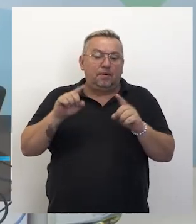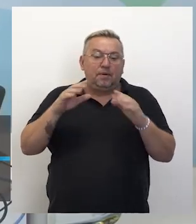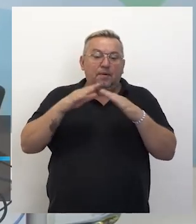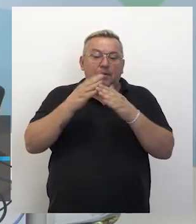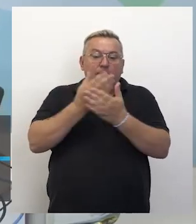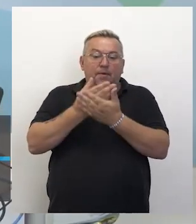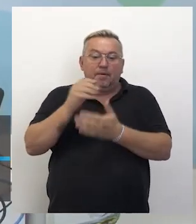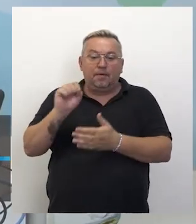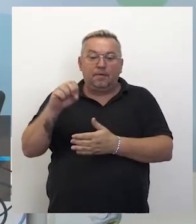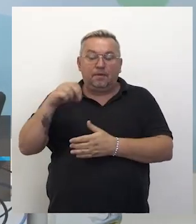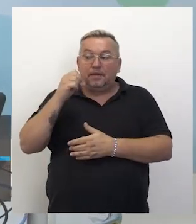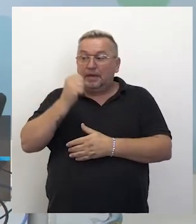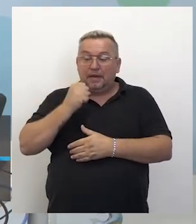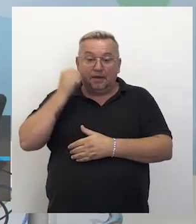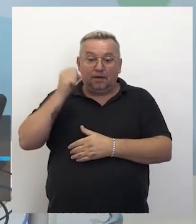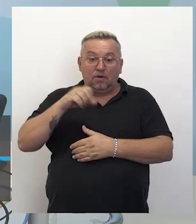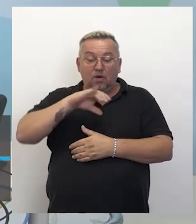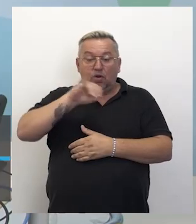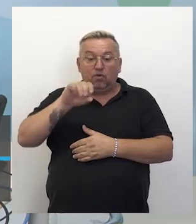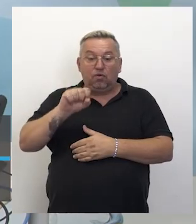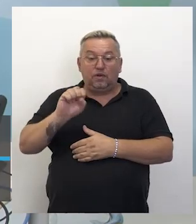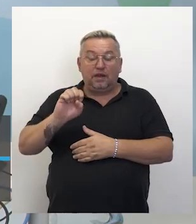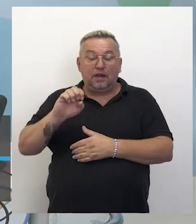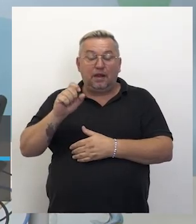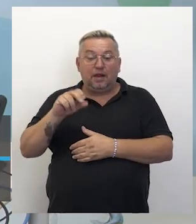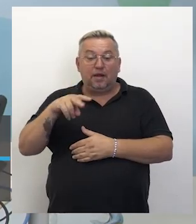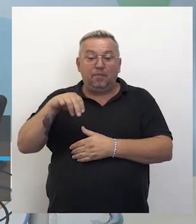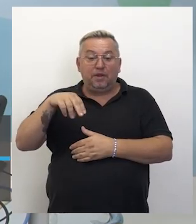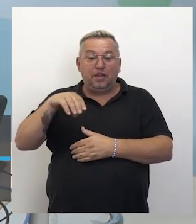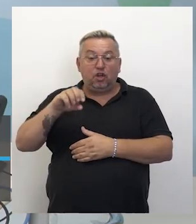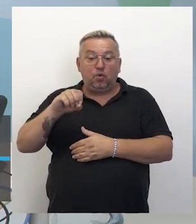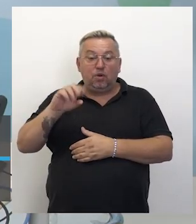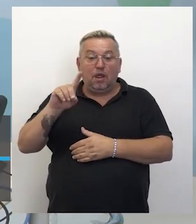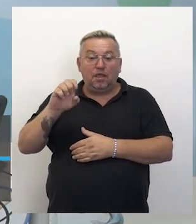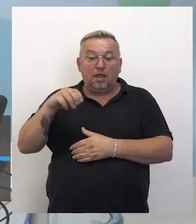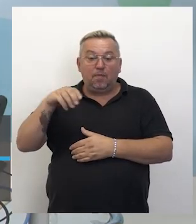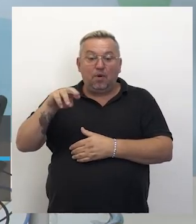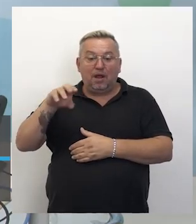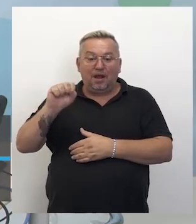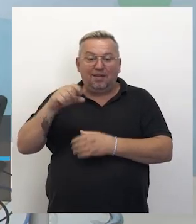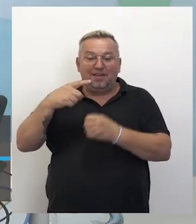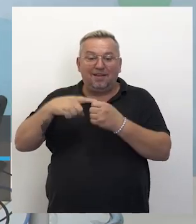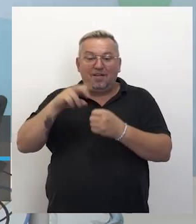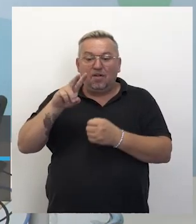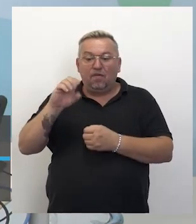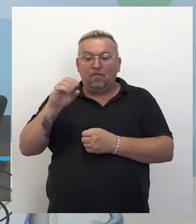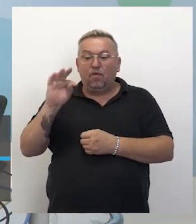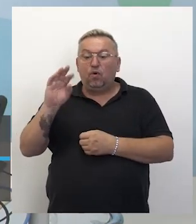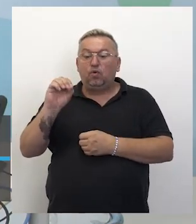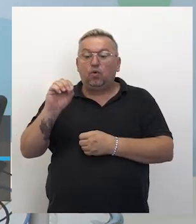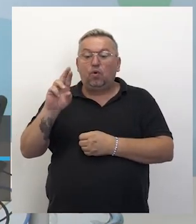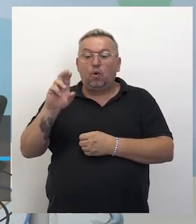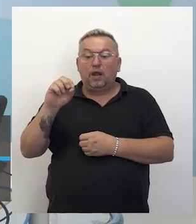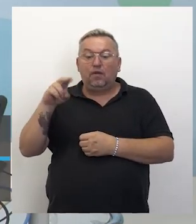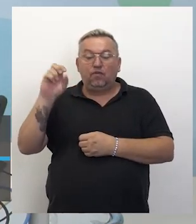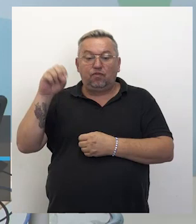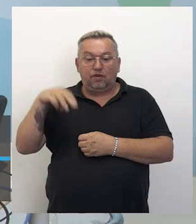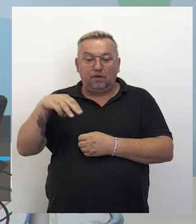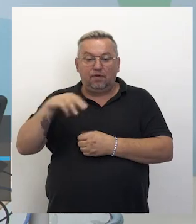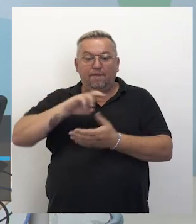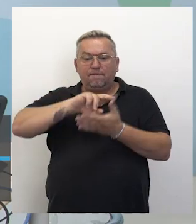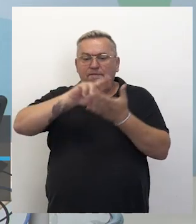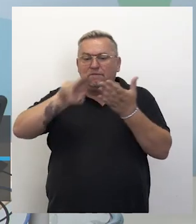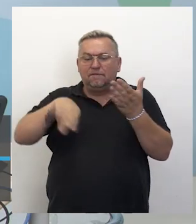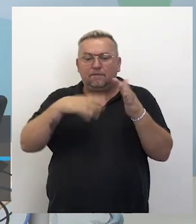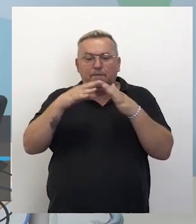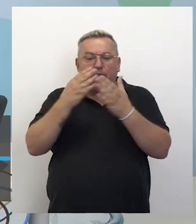Escola Senador José Hermílio de Moraes, da cidade de Votorantim, que está presente aqui com a gente no chat. Várias escolas estão com a